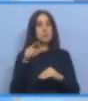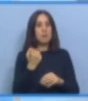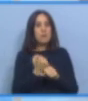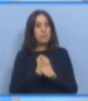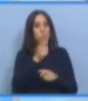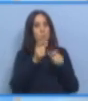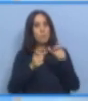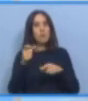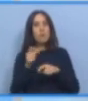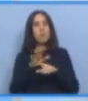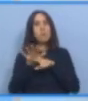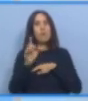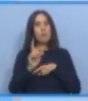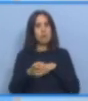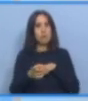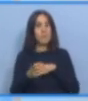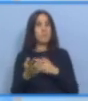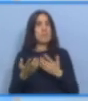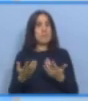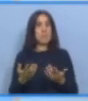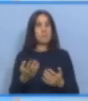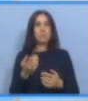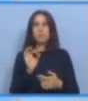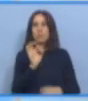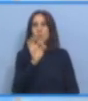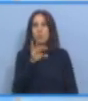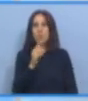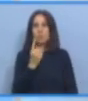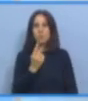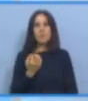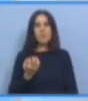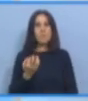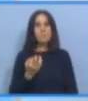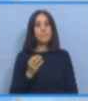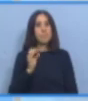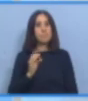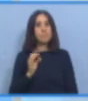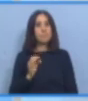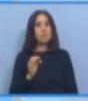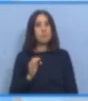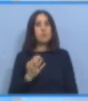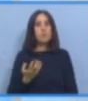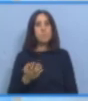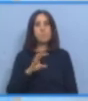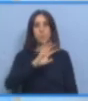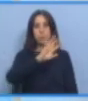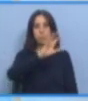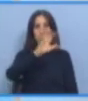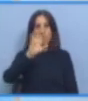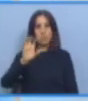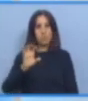atividades humanas. E só dar uma nota que é precisamente nos